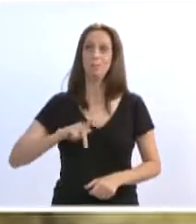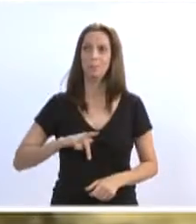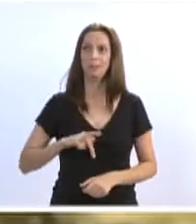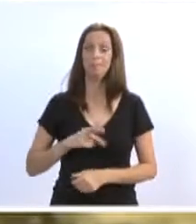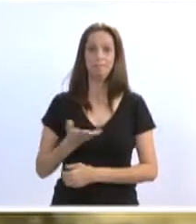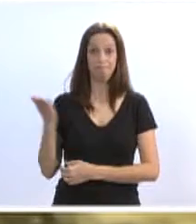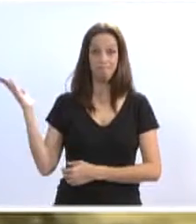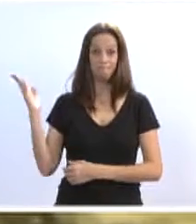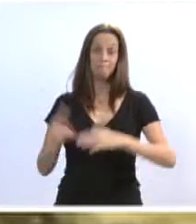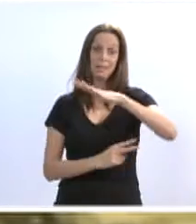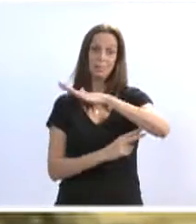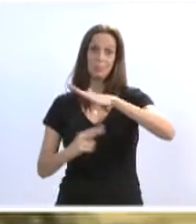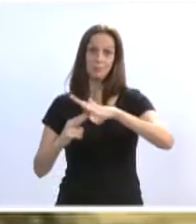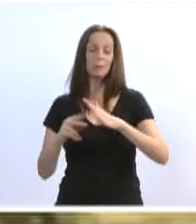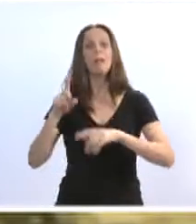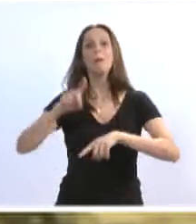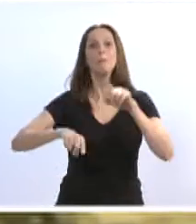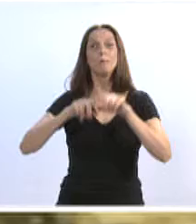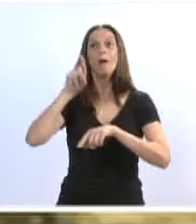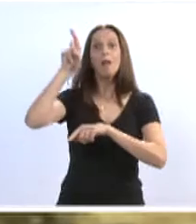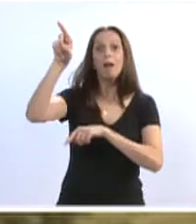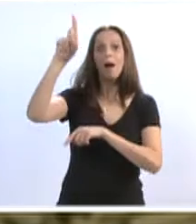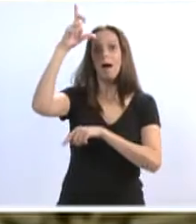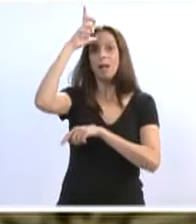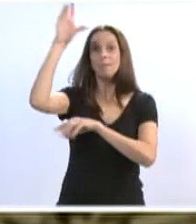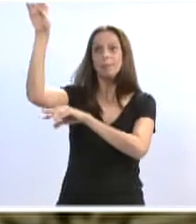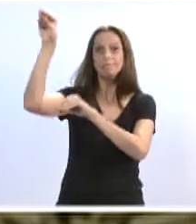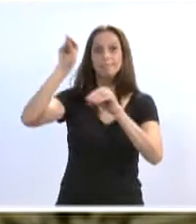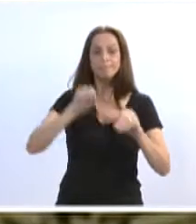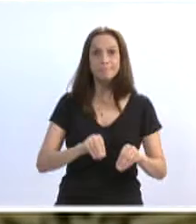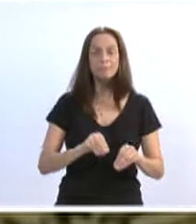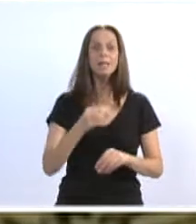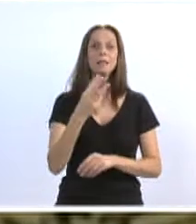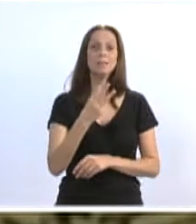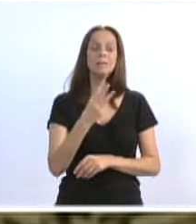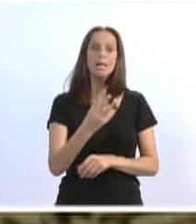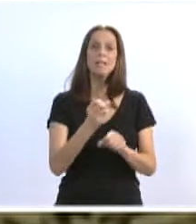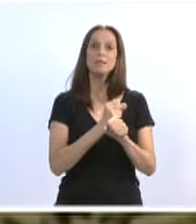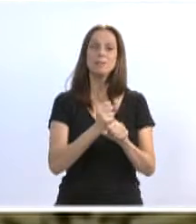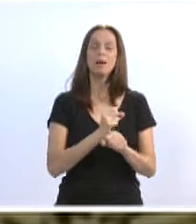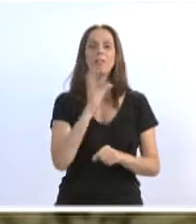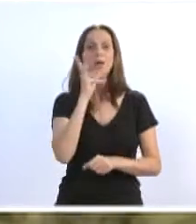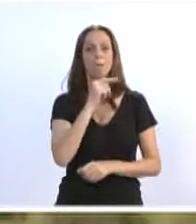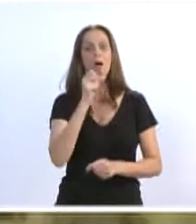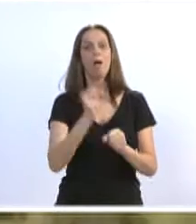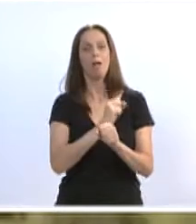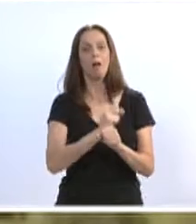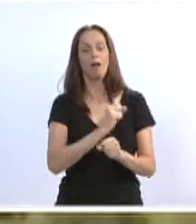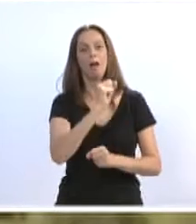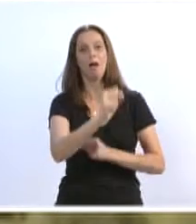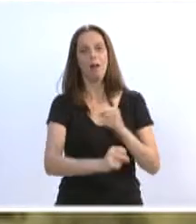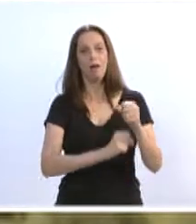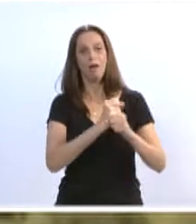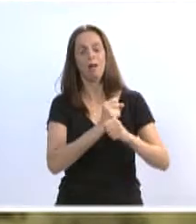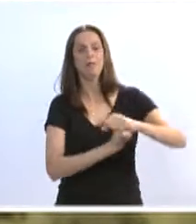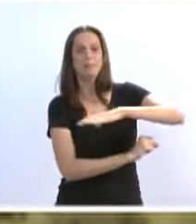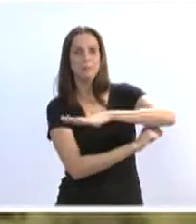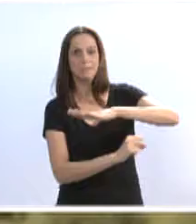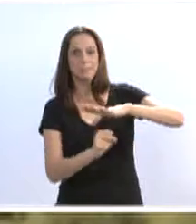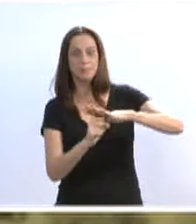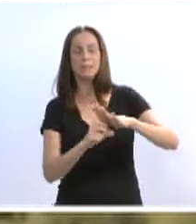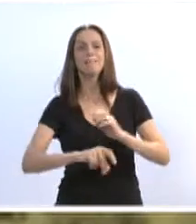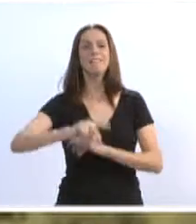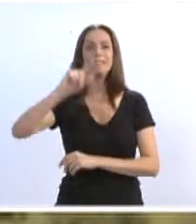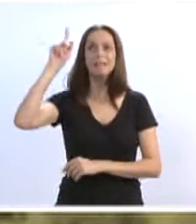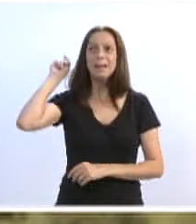vieram da Alemanha. A construção levou 3 anos. A ponte ficou pronta em 1931, mas durante um bom tempo a obra não